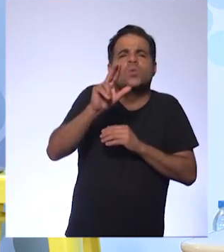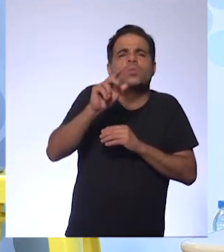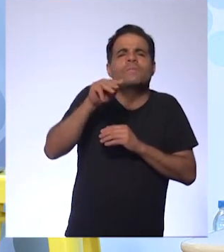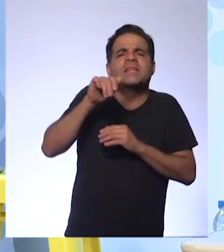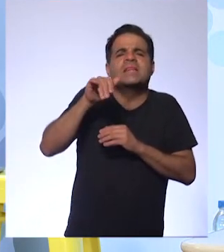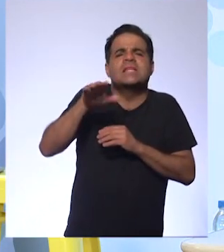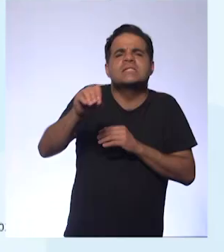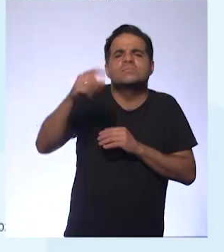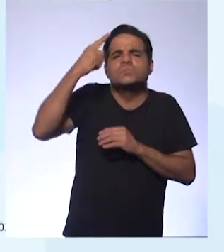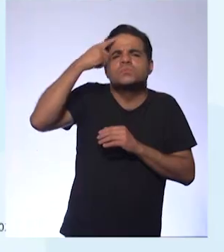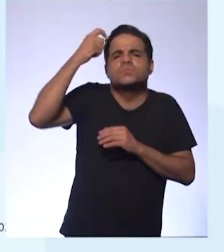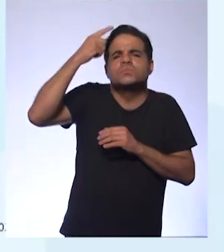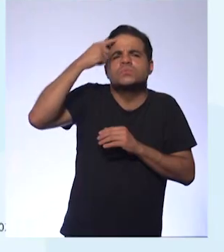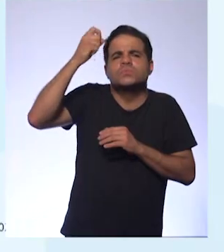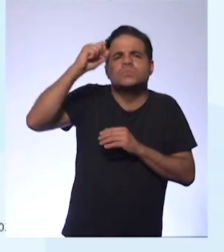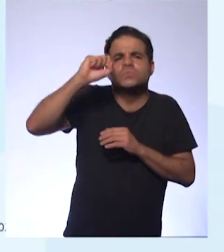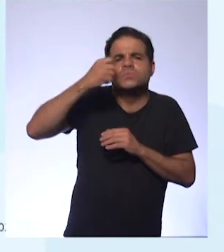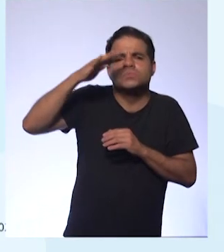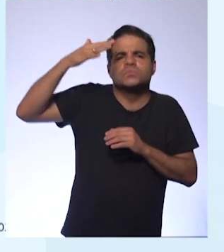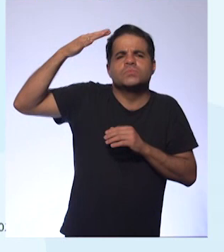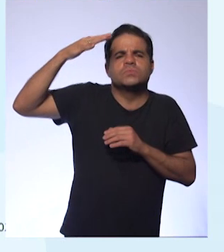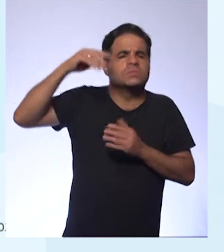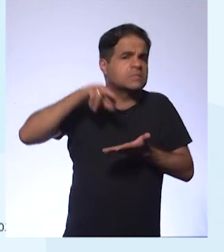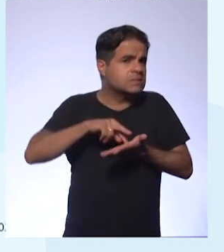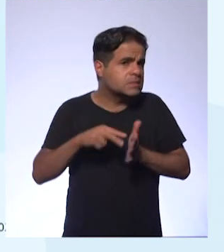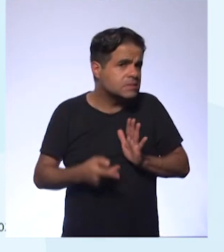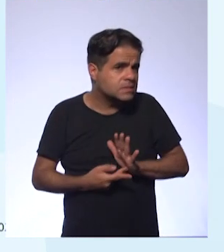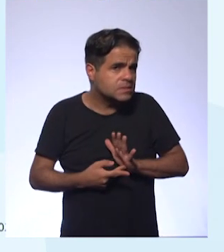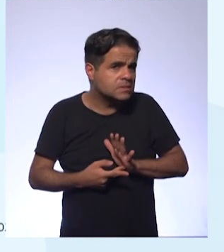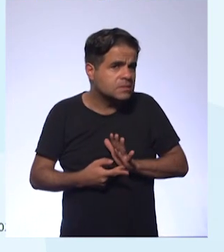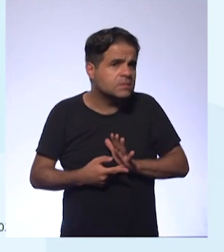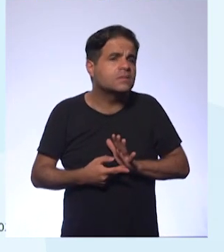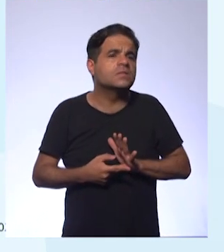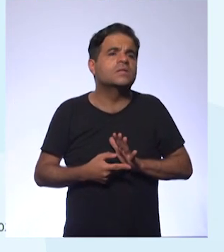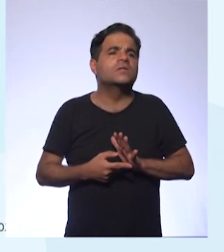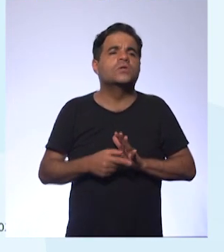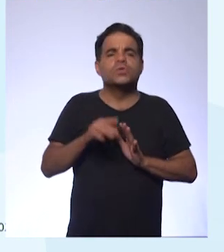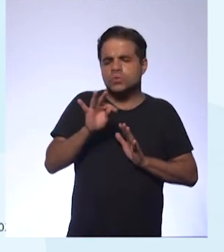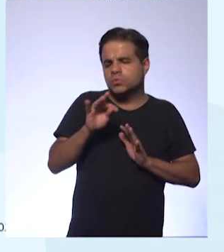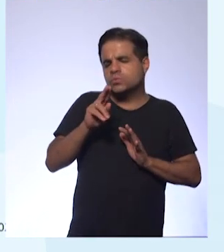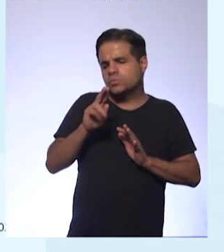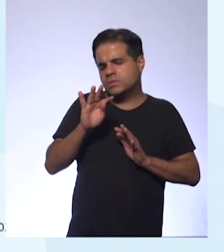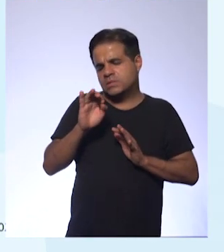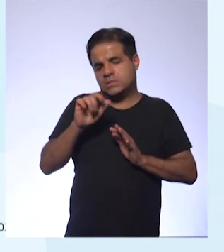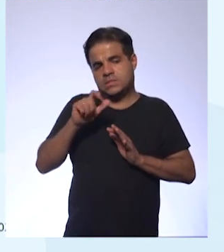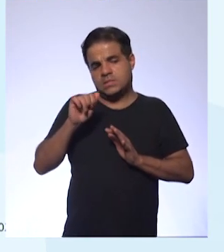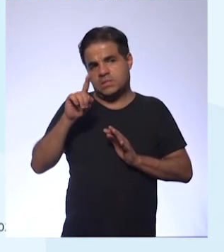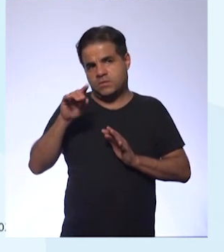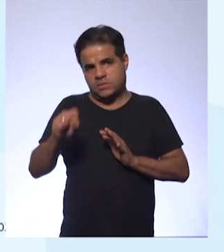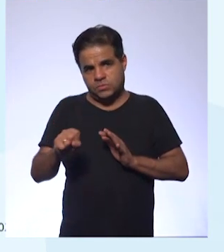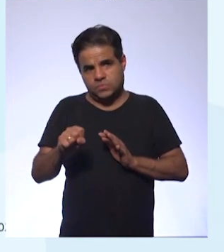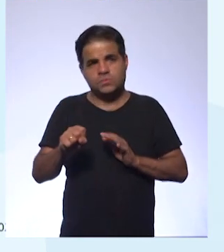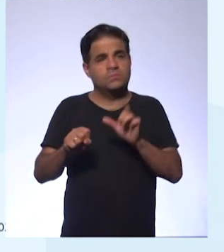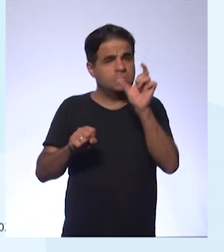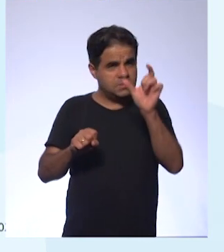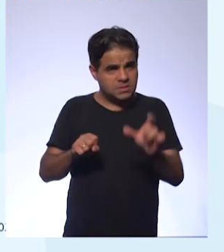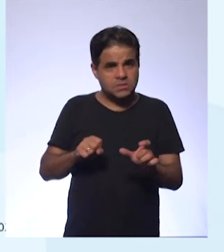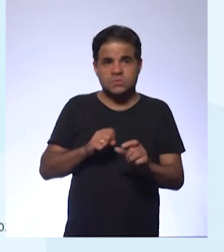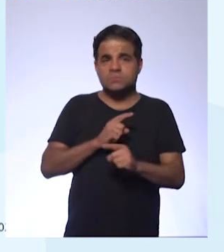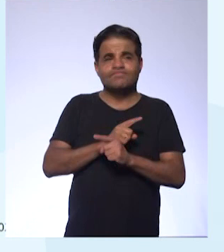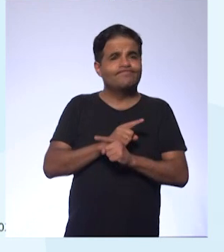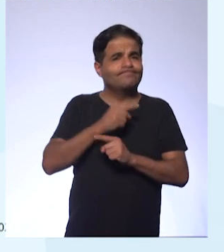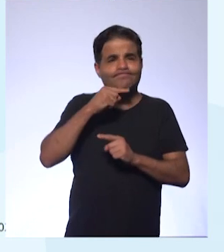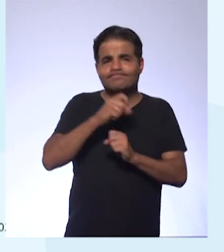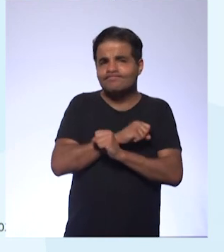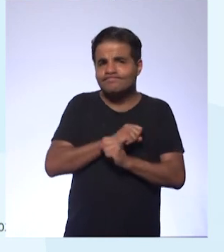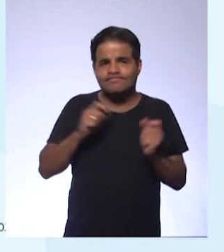E ele respondeu o seguinte: tutelados, né, são aqueles que se encontram incapazes de